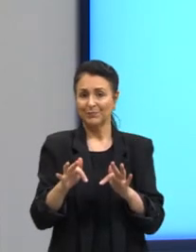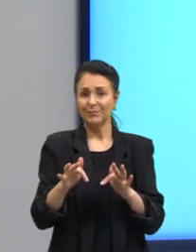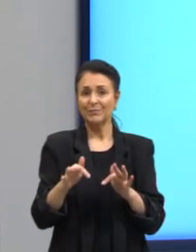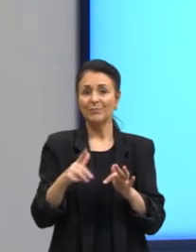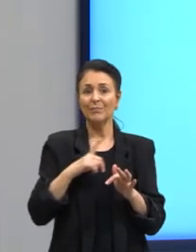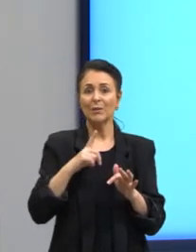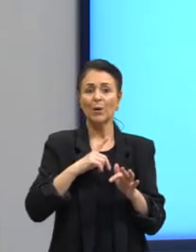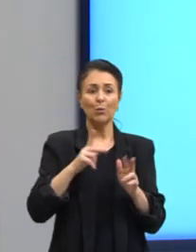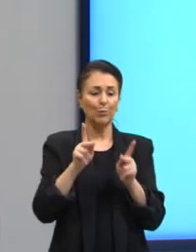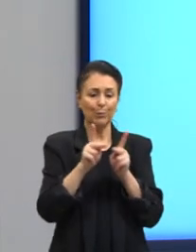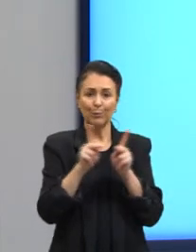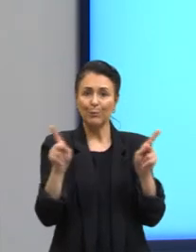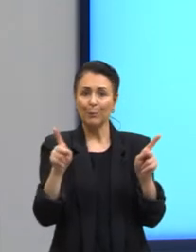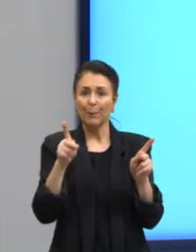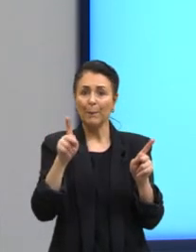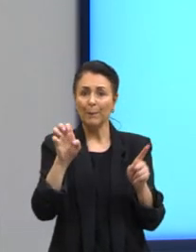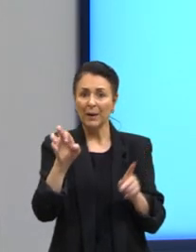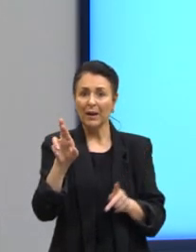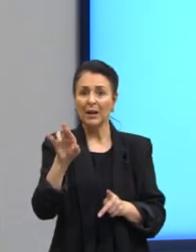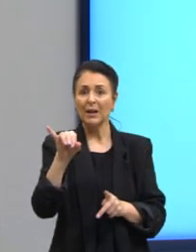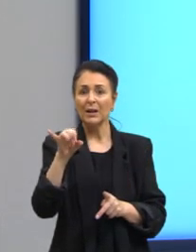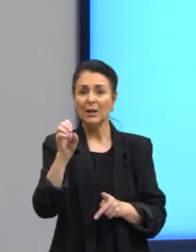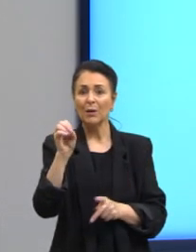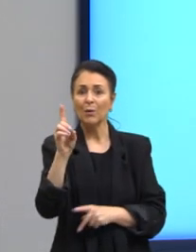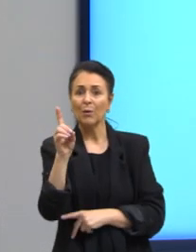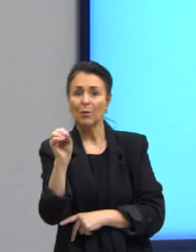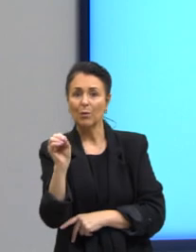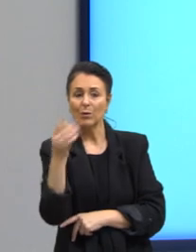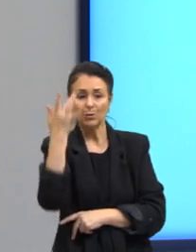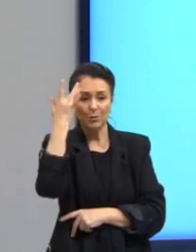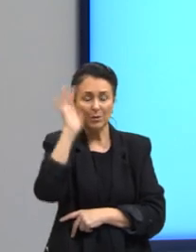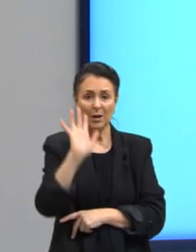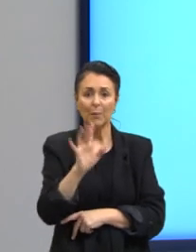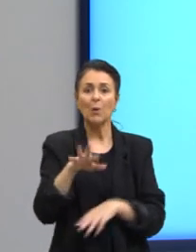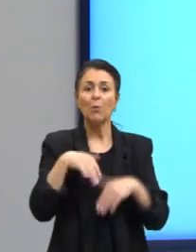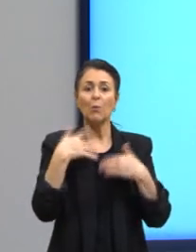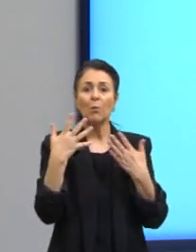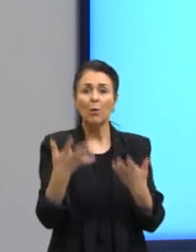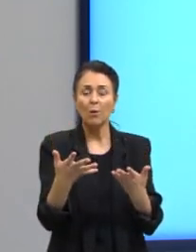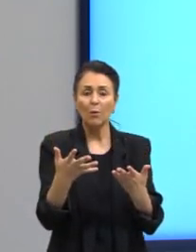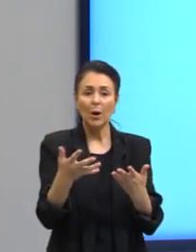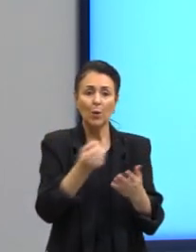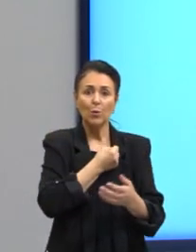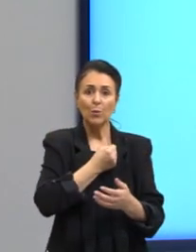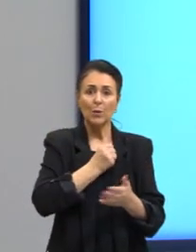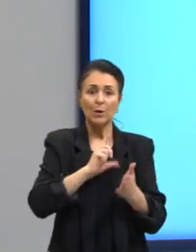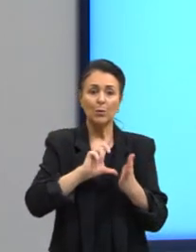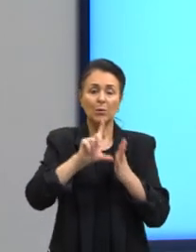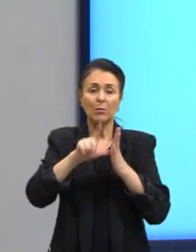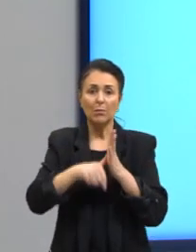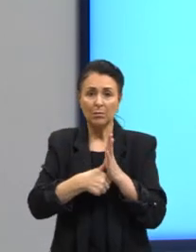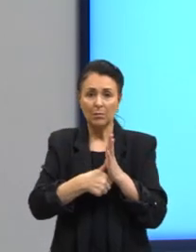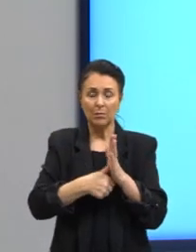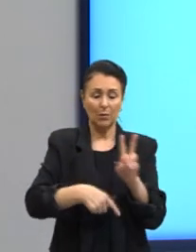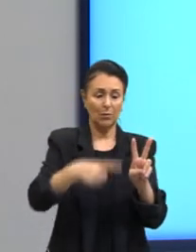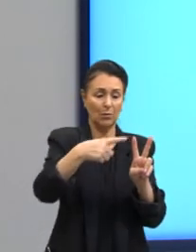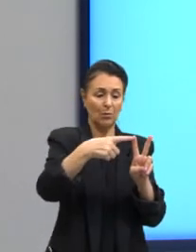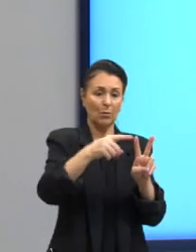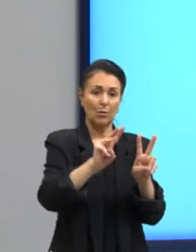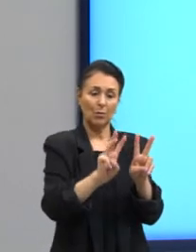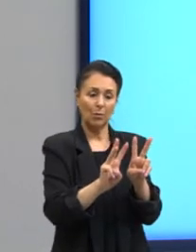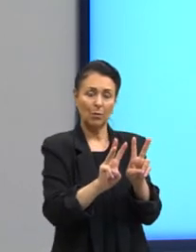periodicidade Ou seja a gente não pode prever o número seguinte na mesma forma raiz quadrada de três que é igual